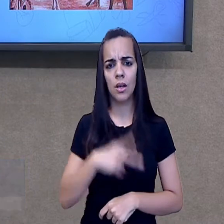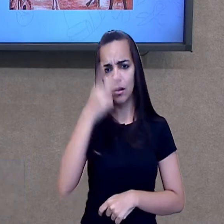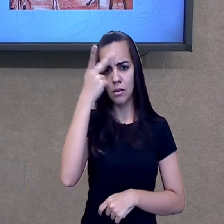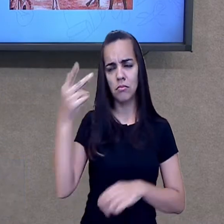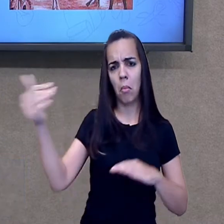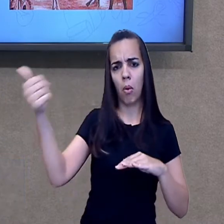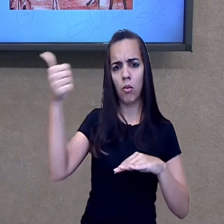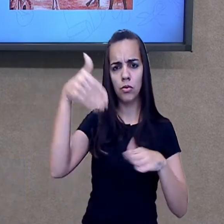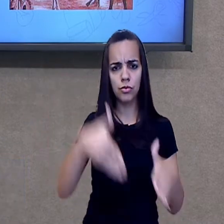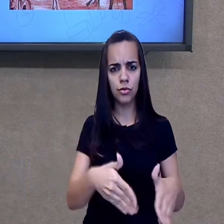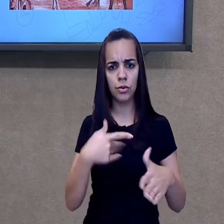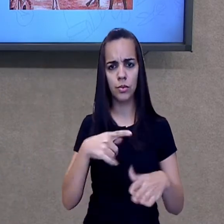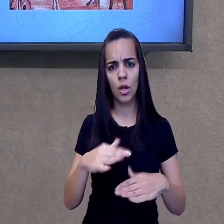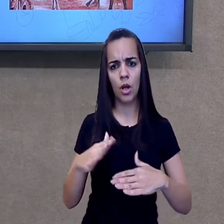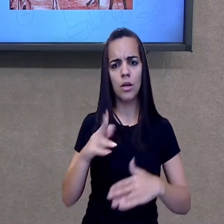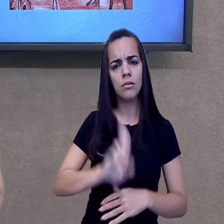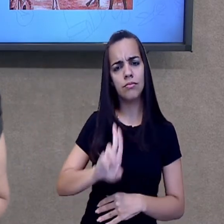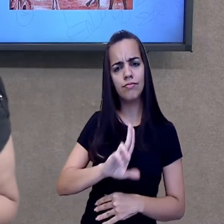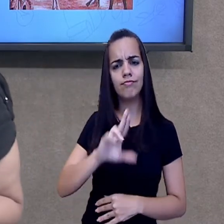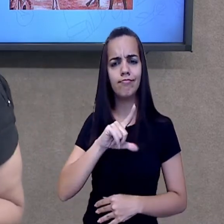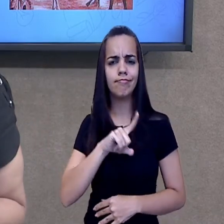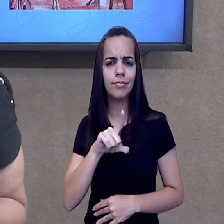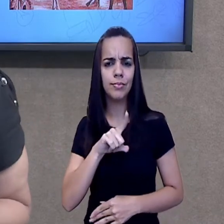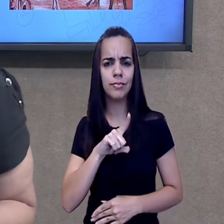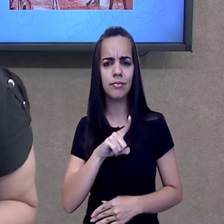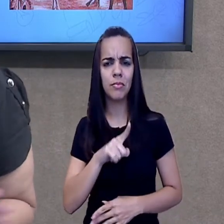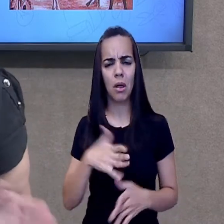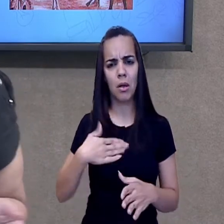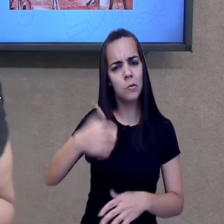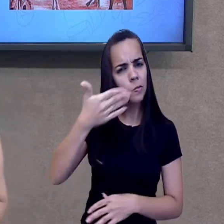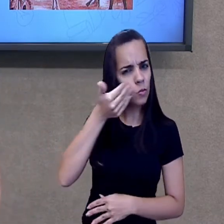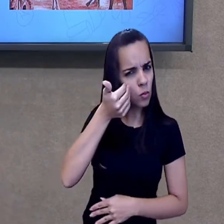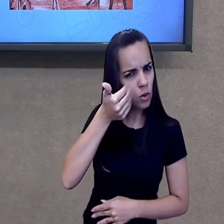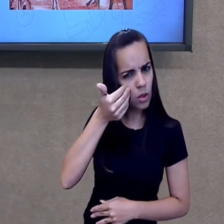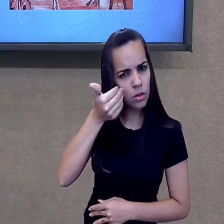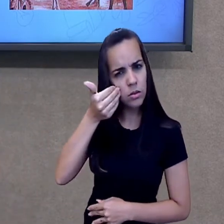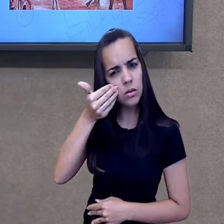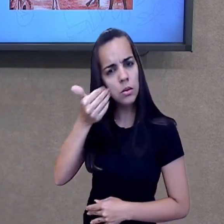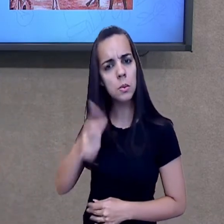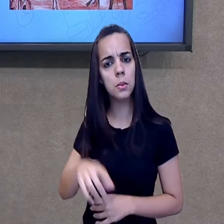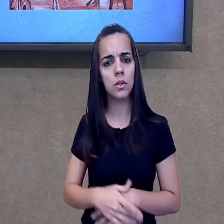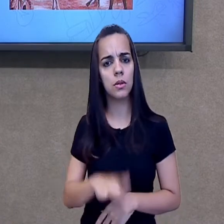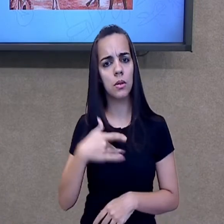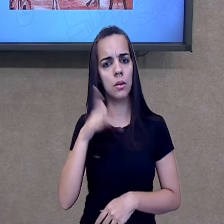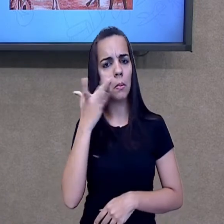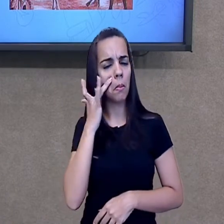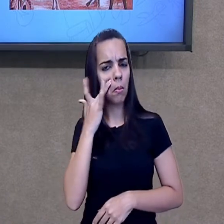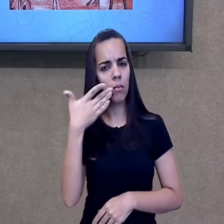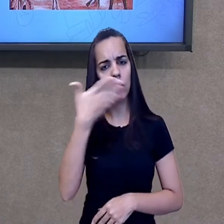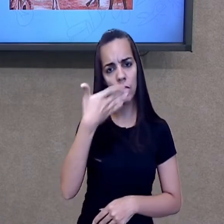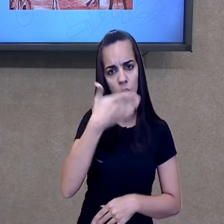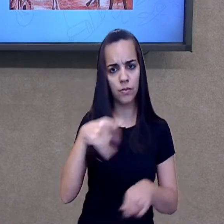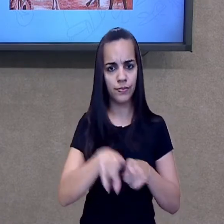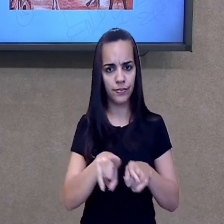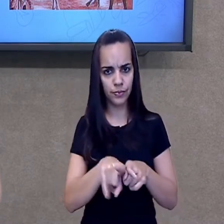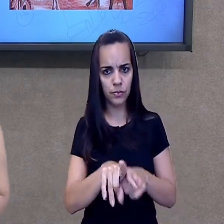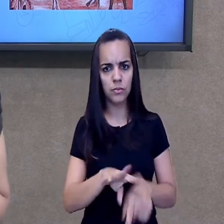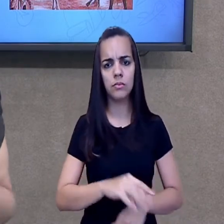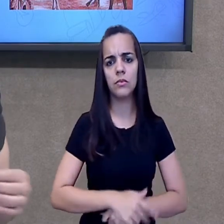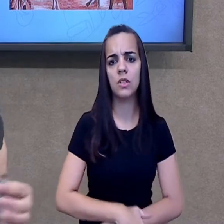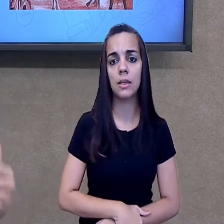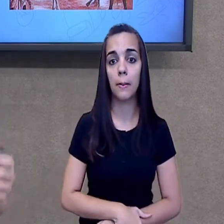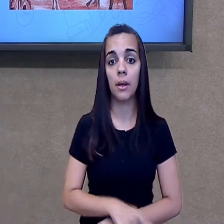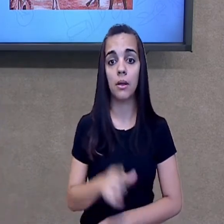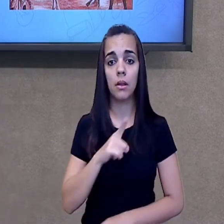o rigor da fiscalização decorrente da exploração aurífera e a decadência do açúcar foram alguns dos motivos